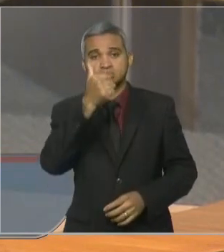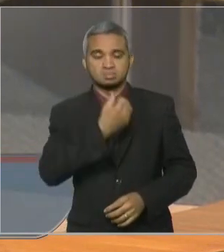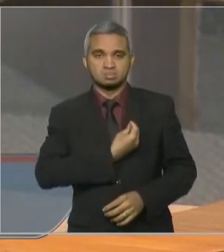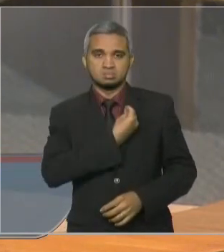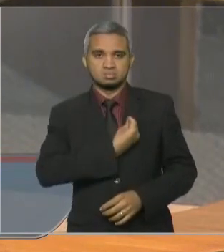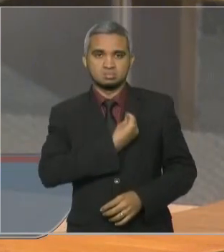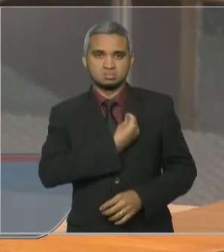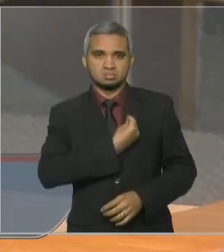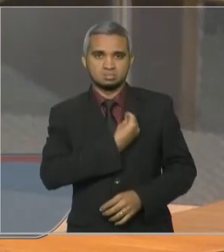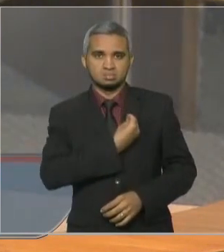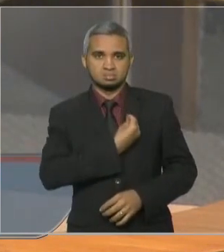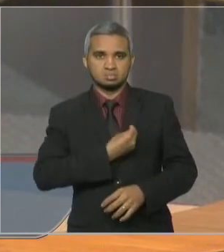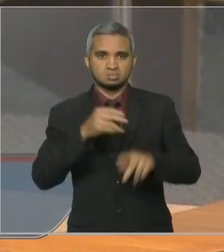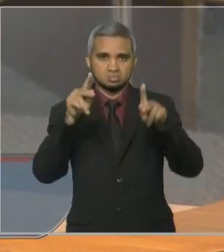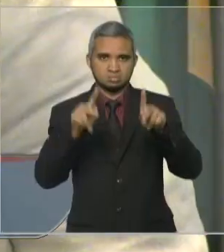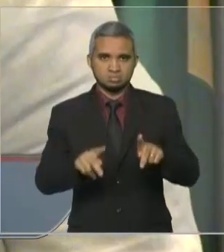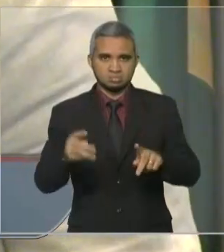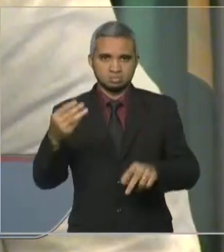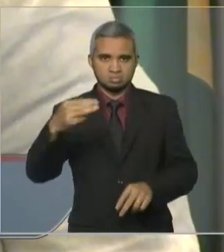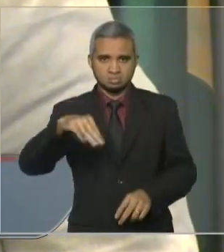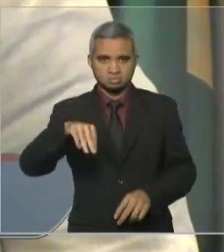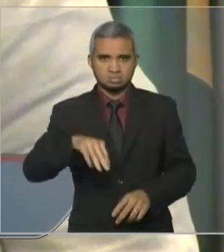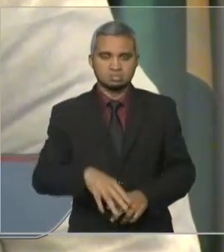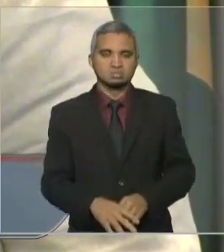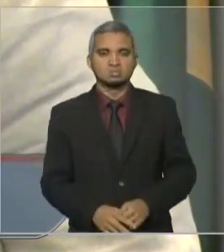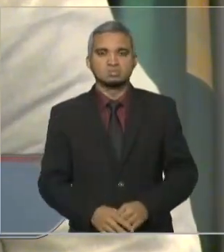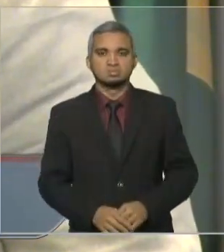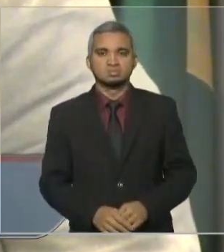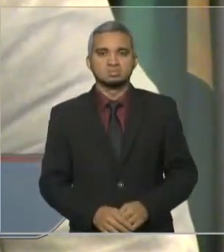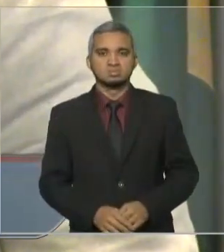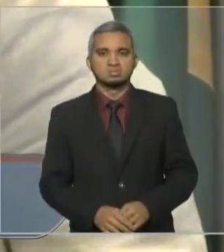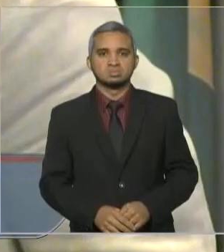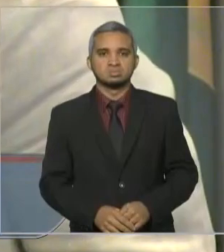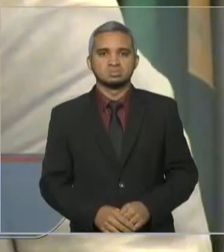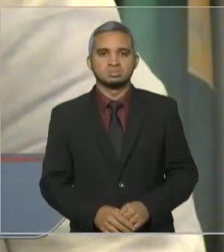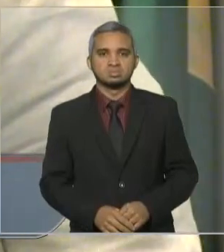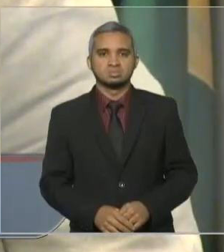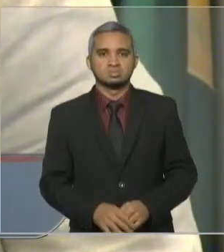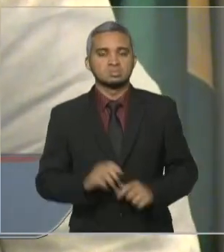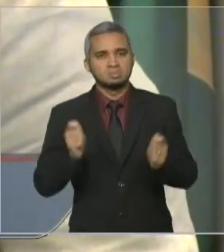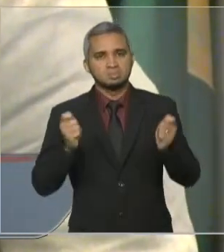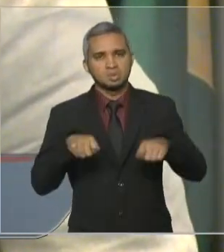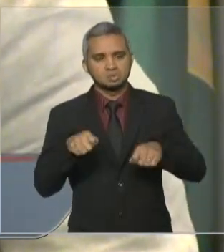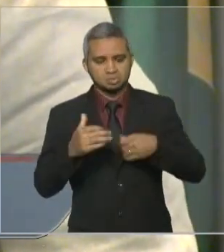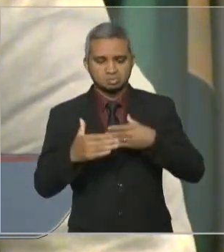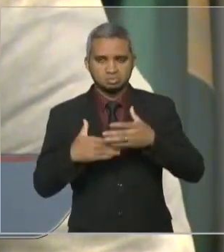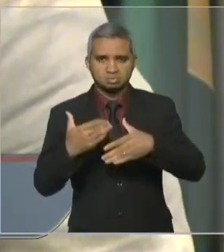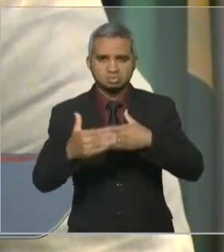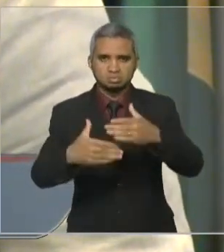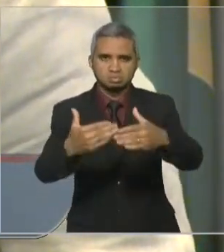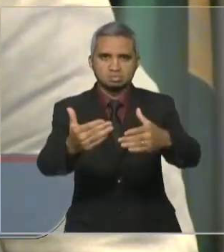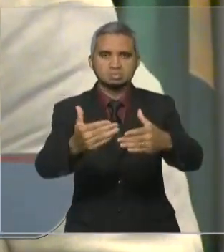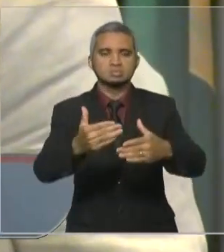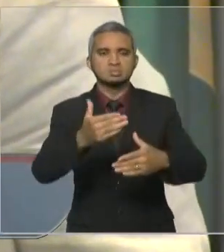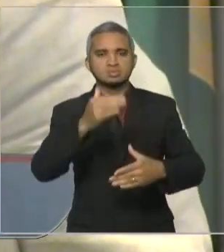Maranhão, para proporcionar dias melhores para os cidadãos